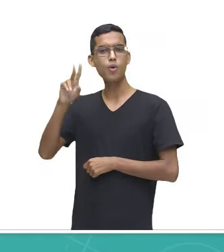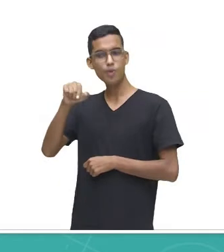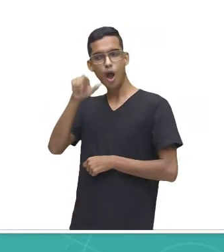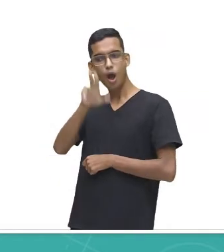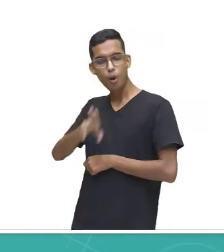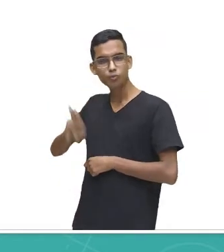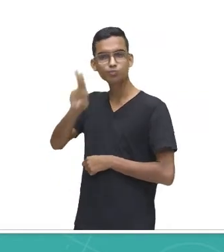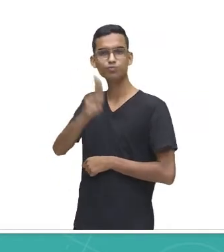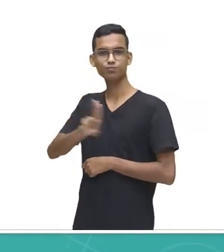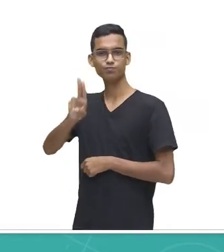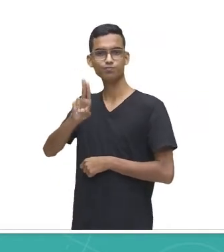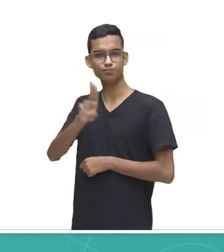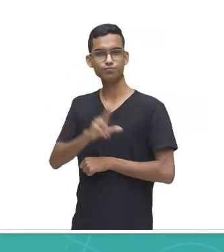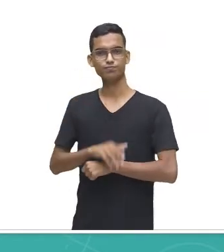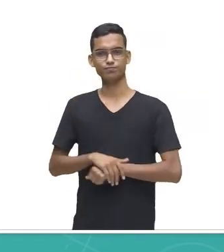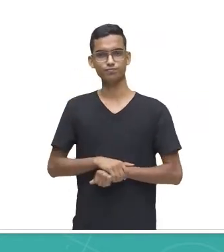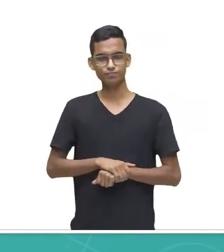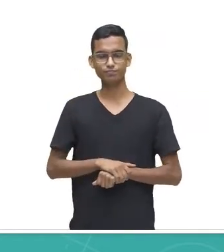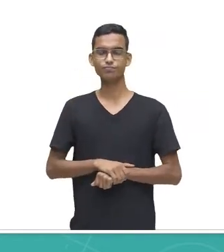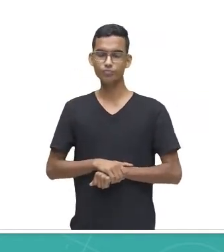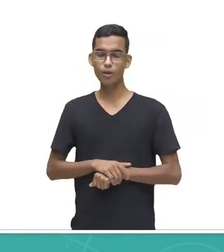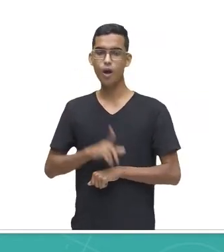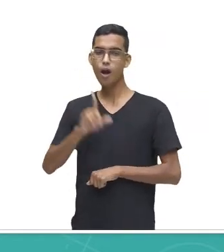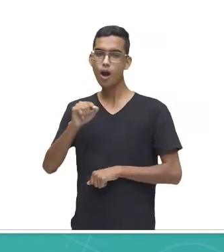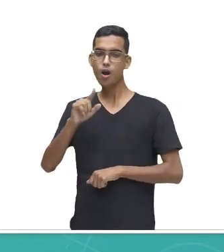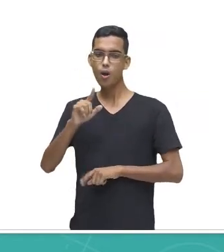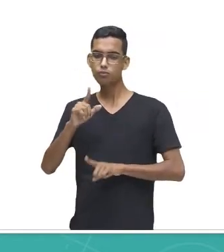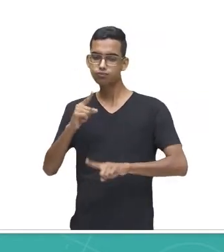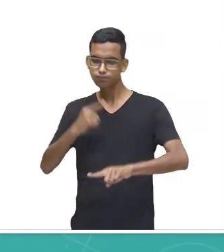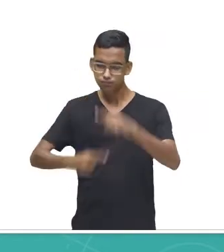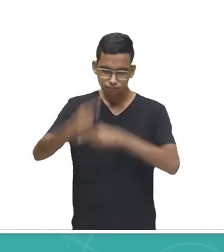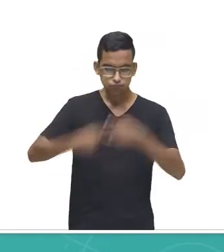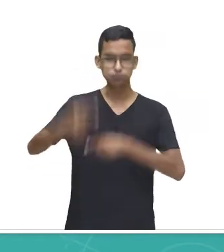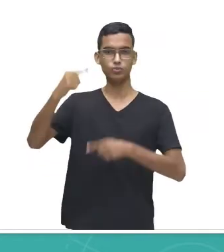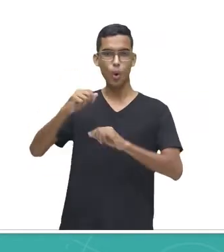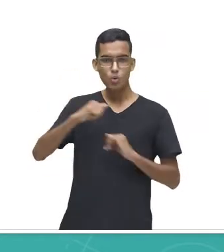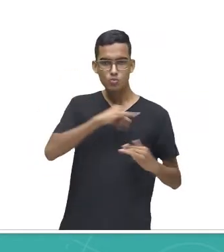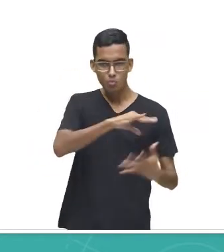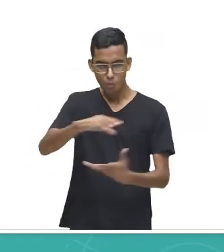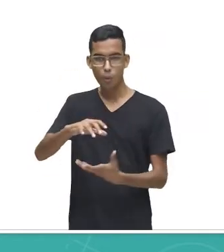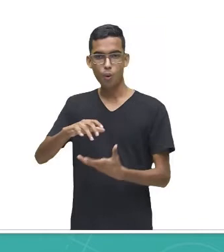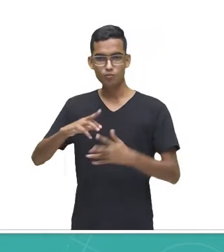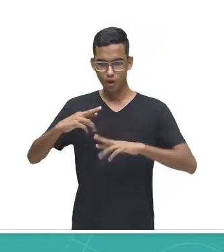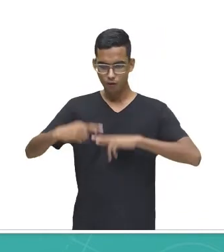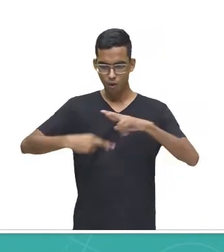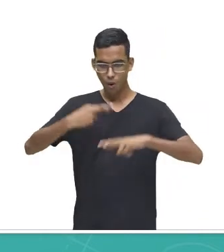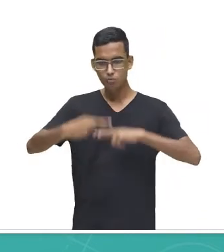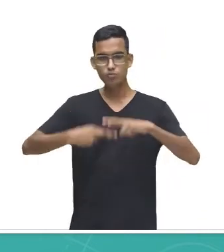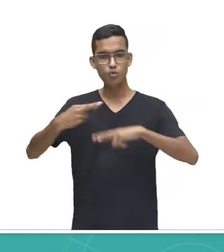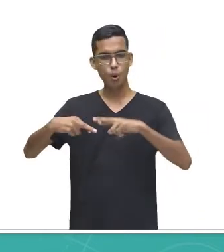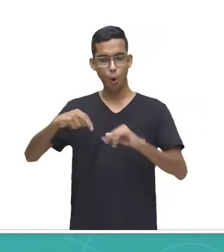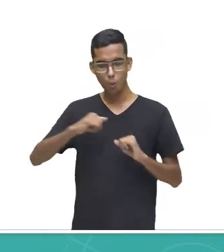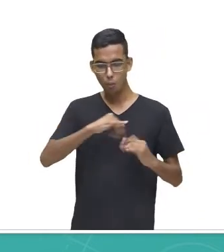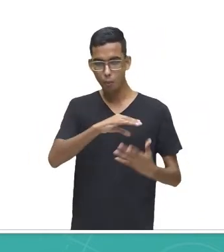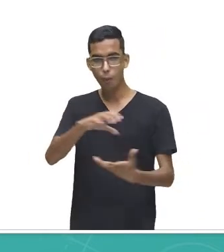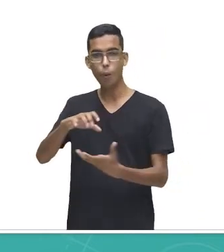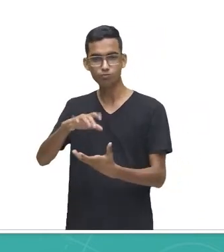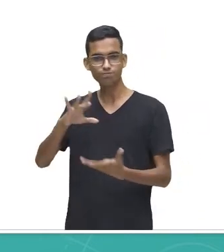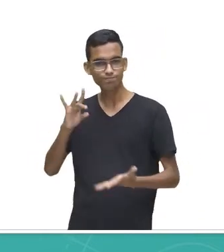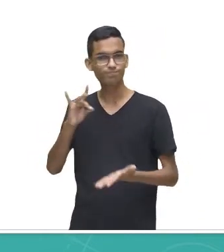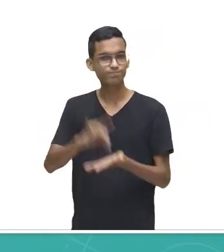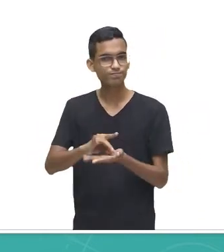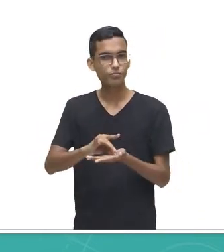instrumental, né? E que revolucionou o mundo inteiro. O movimento abolicionista